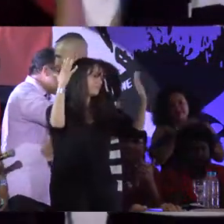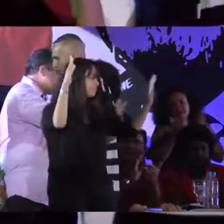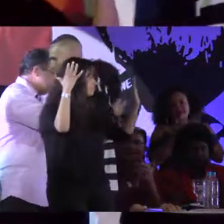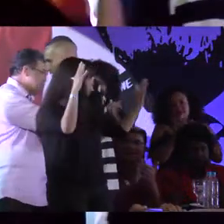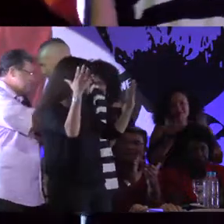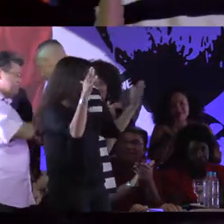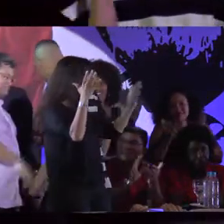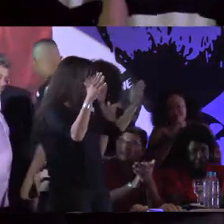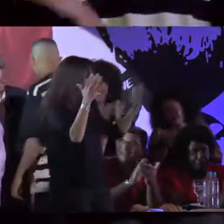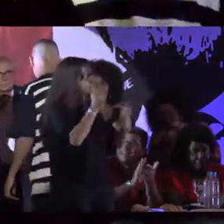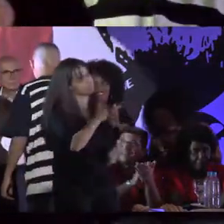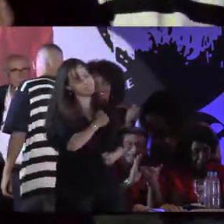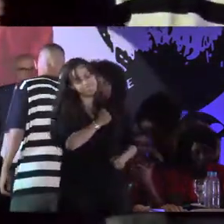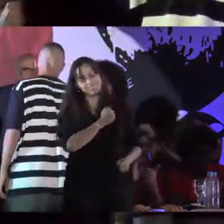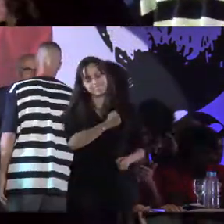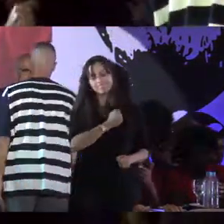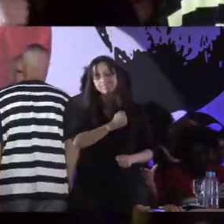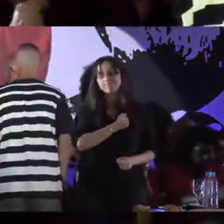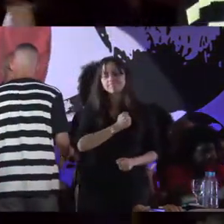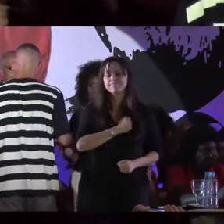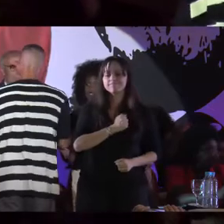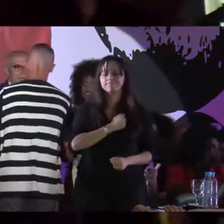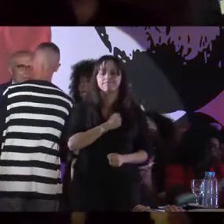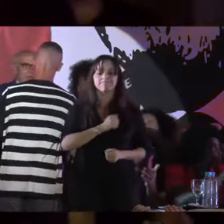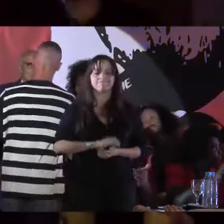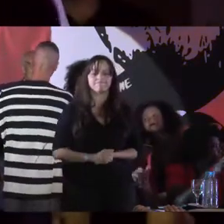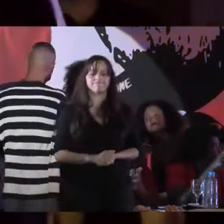não é de hoje e motivo tem.